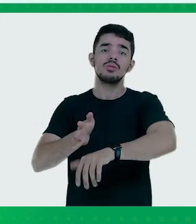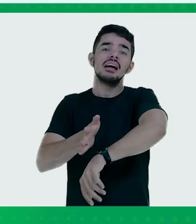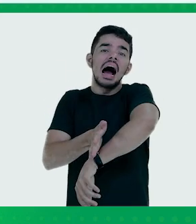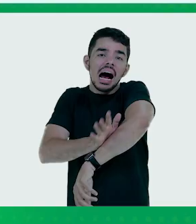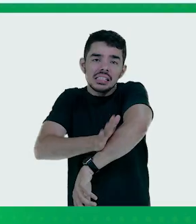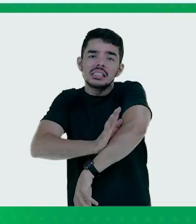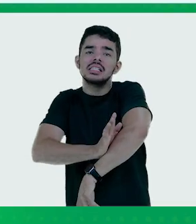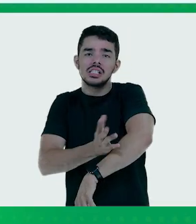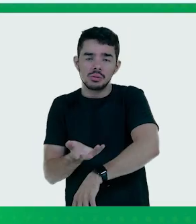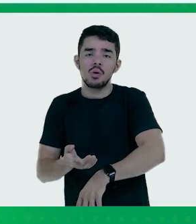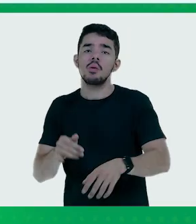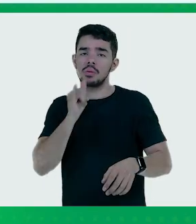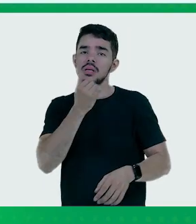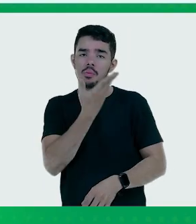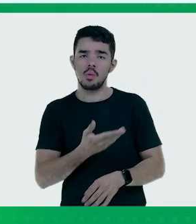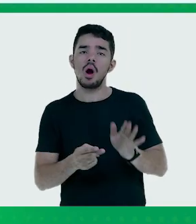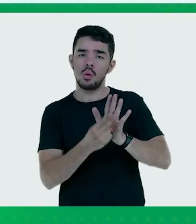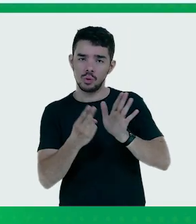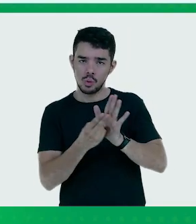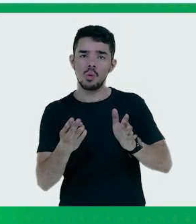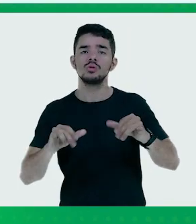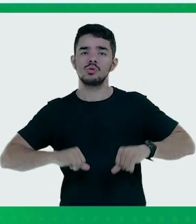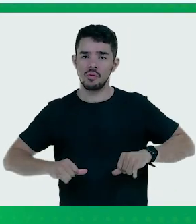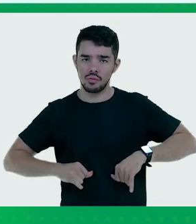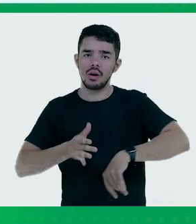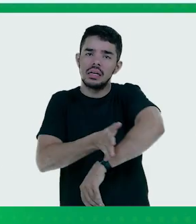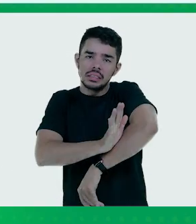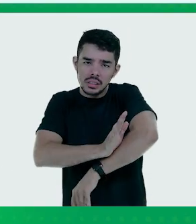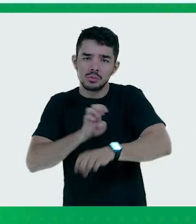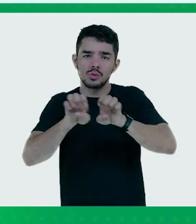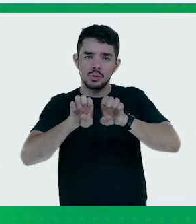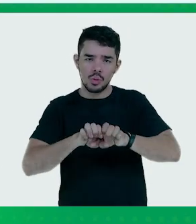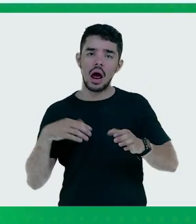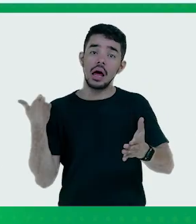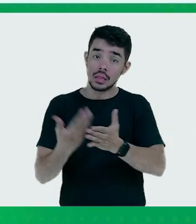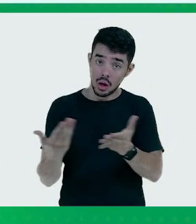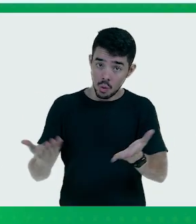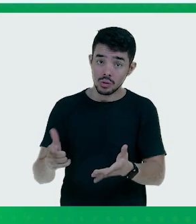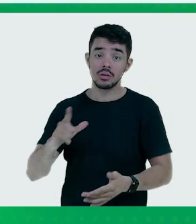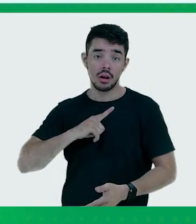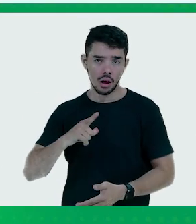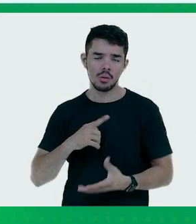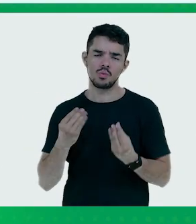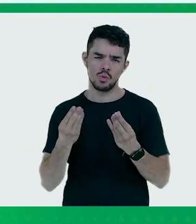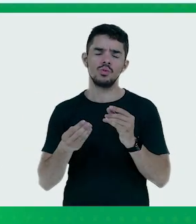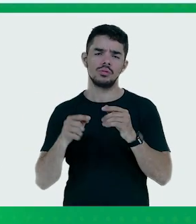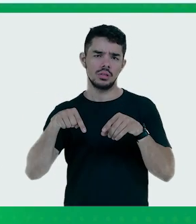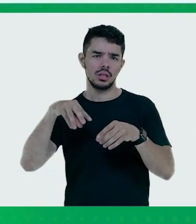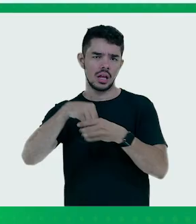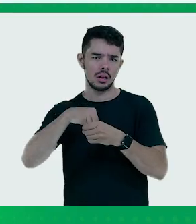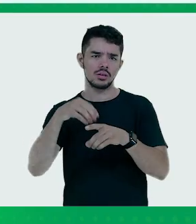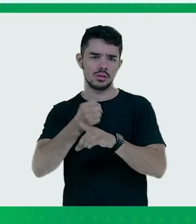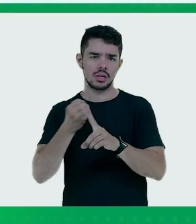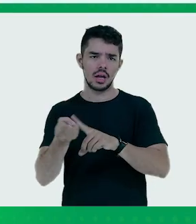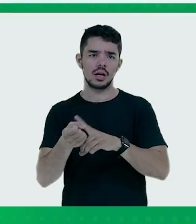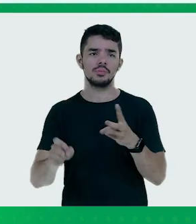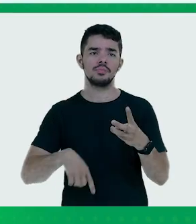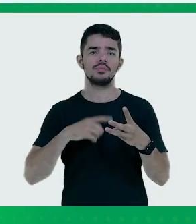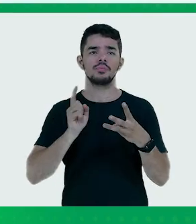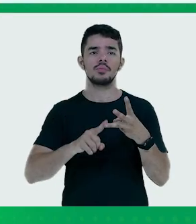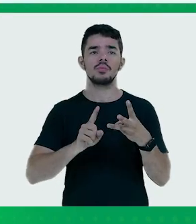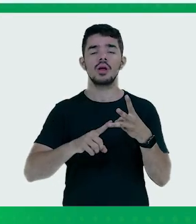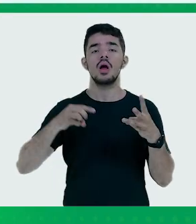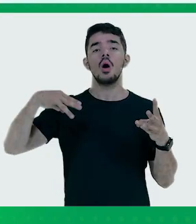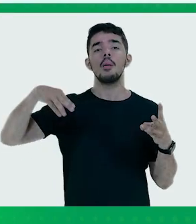racismo estrutural que hoje ainda existe na conjuntura da sociedade. Além disso, trazer ali o Monteiro Lobato